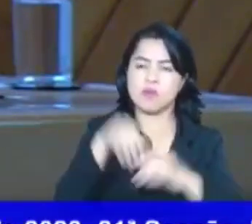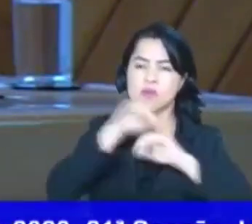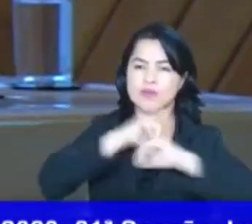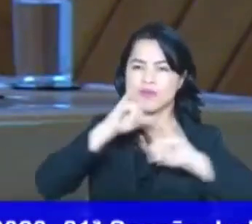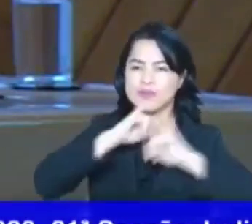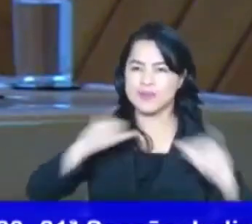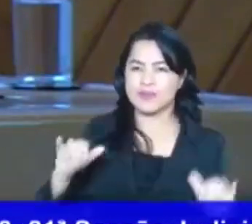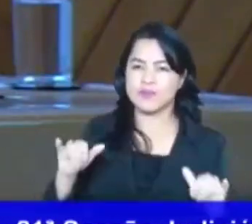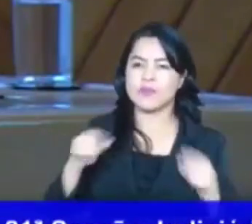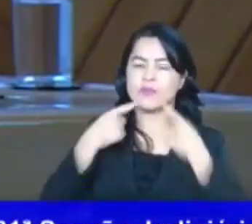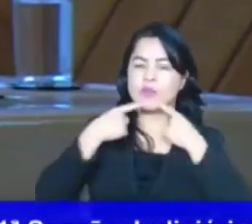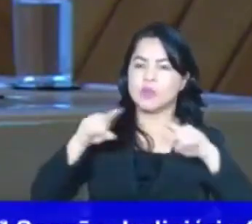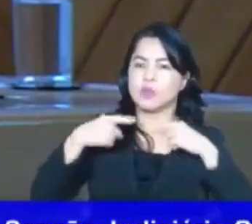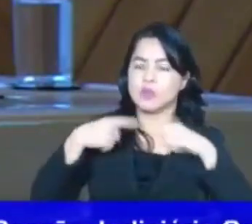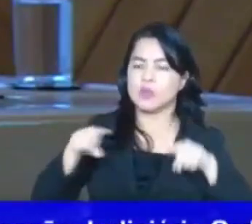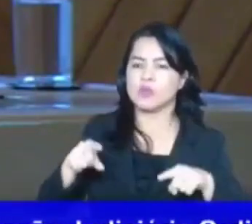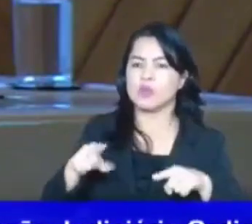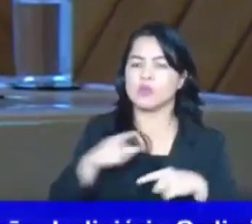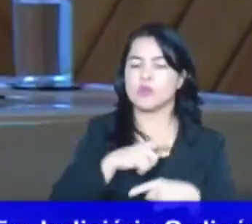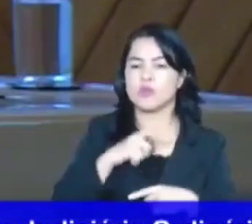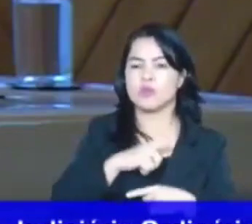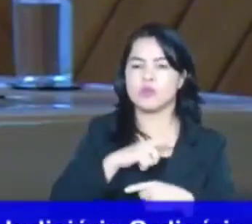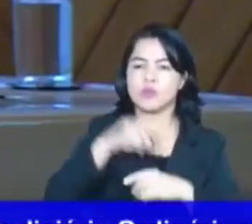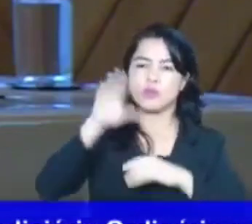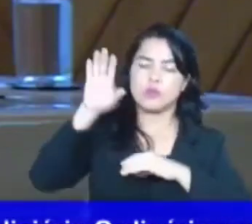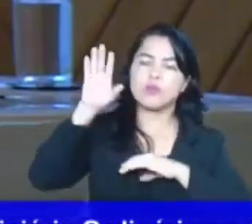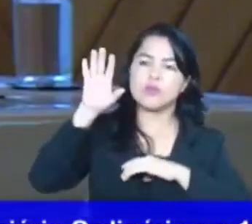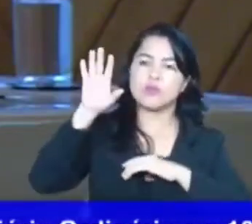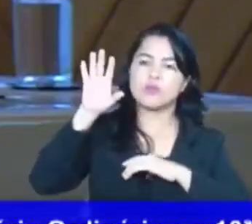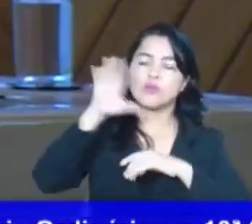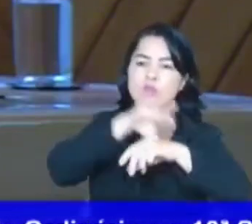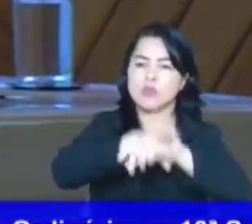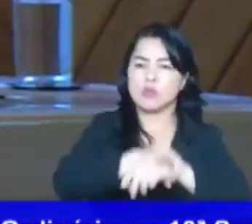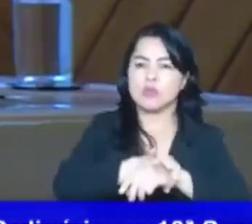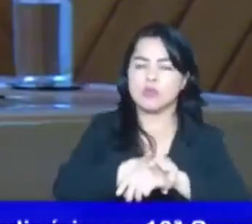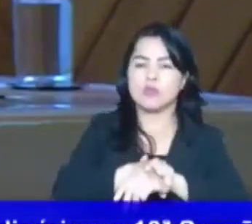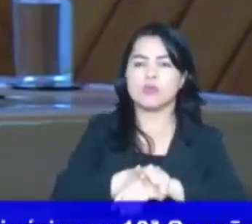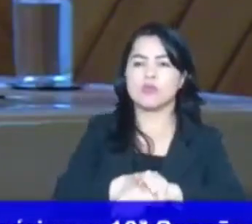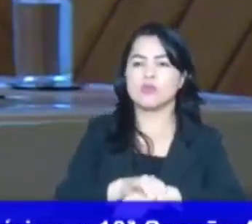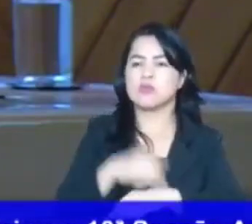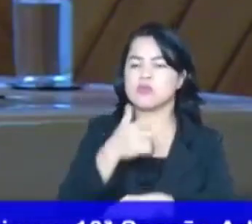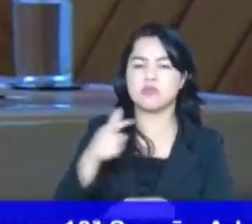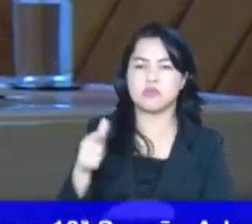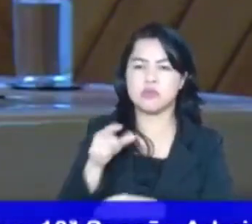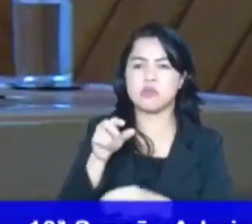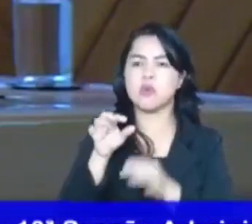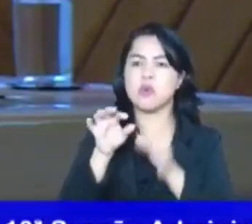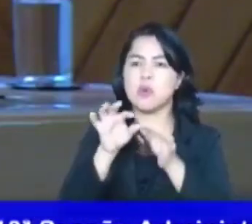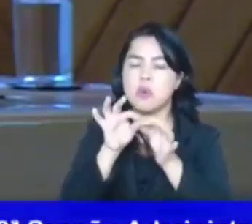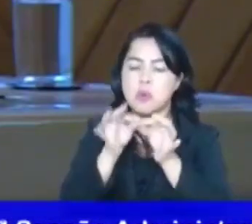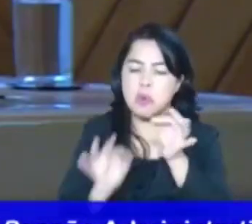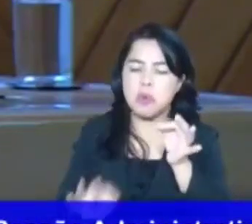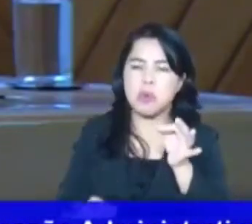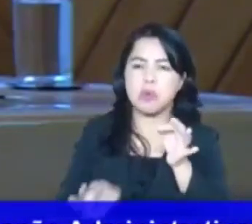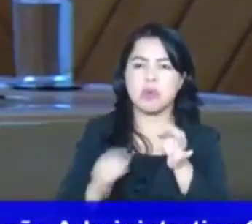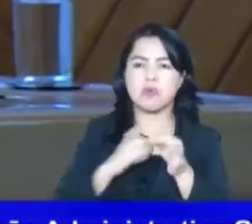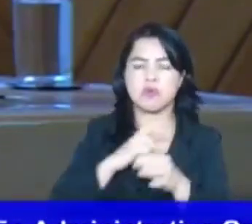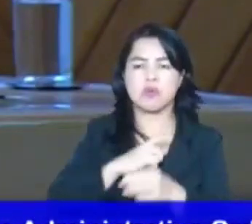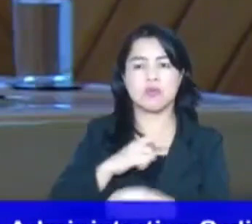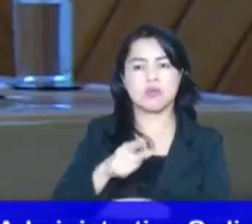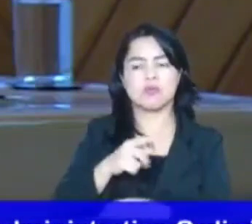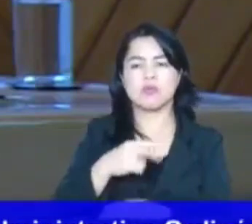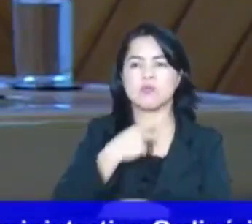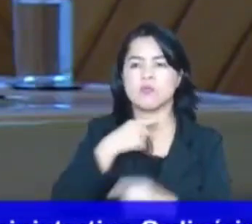denúncia em relação à paciente, sem, contudo, descrever minimamente os fatos ou a conduta criminosa,